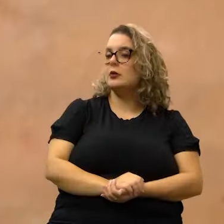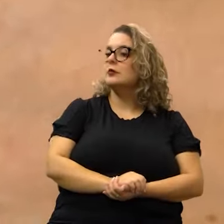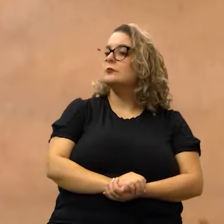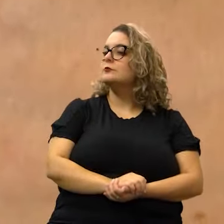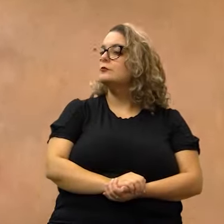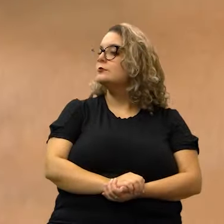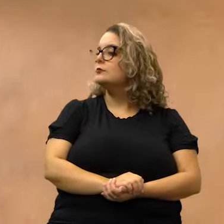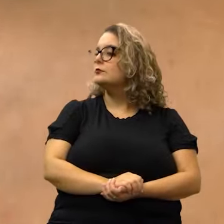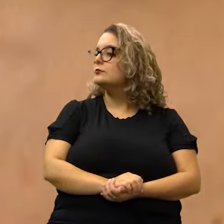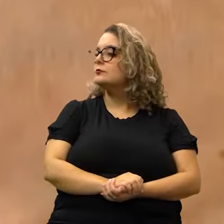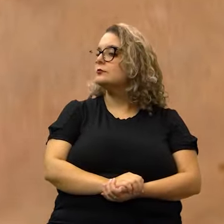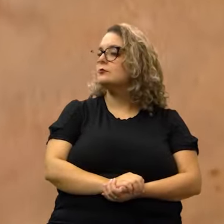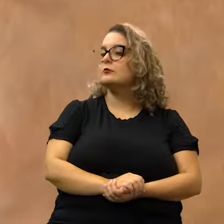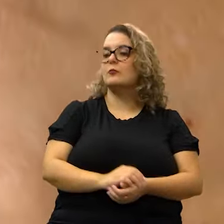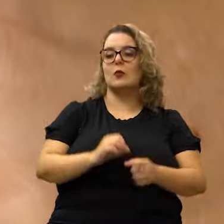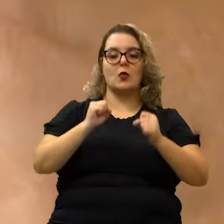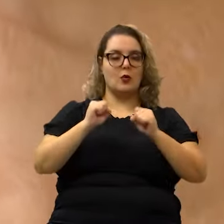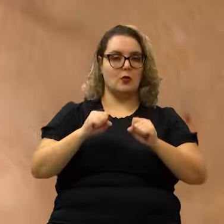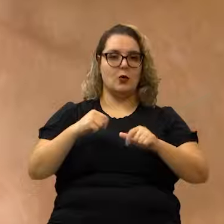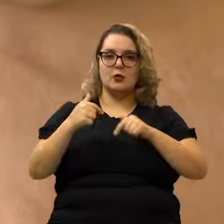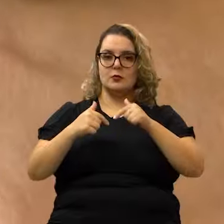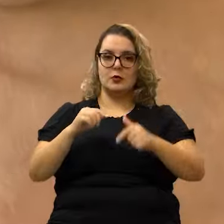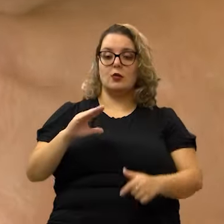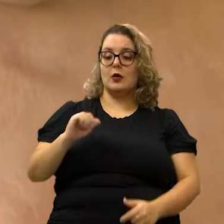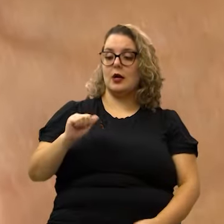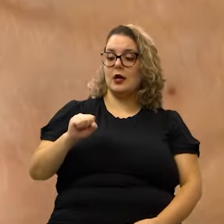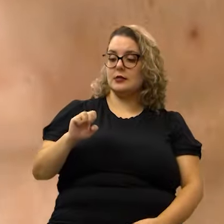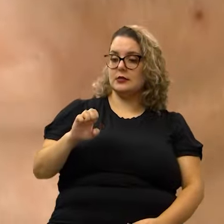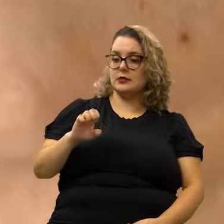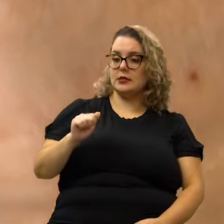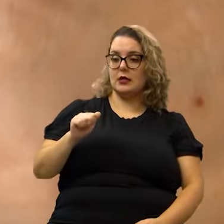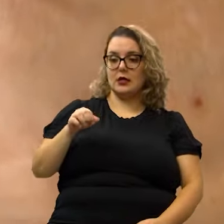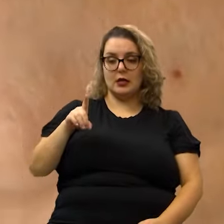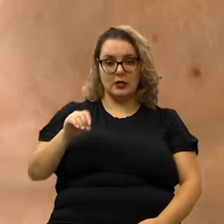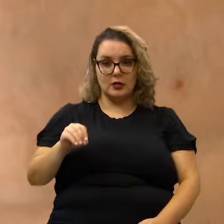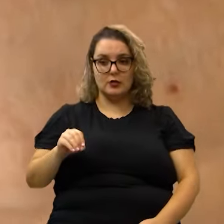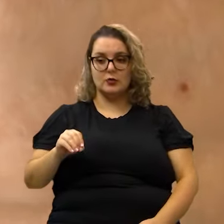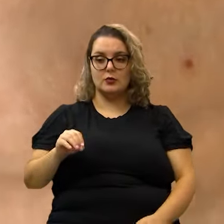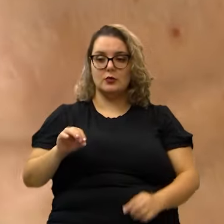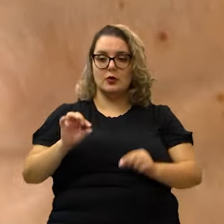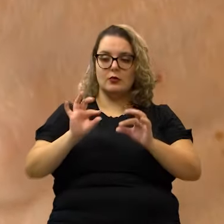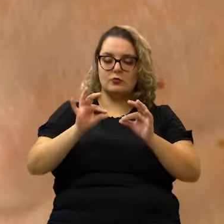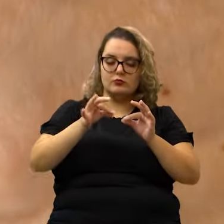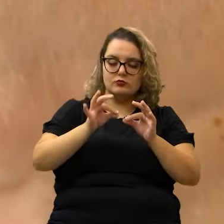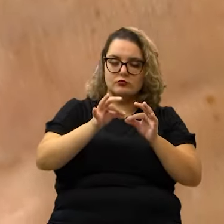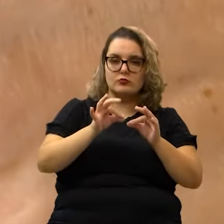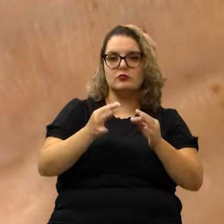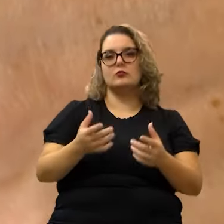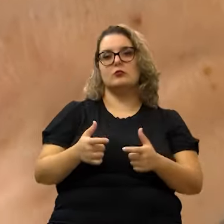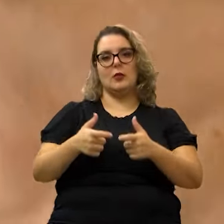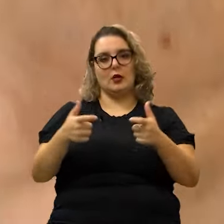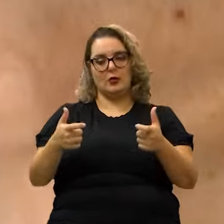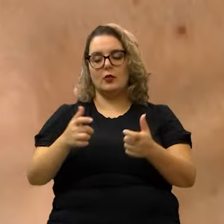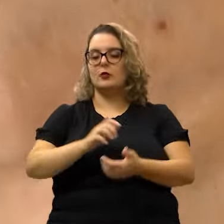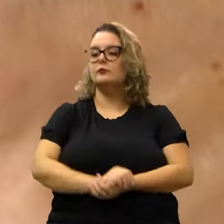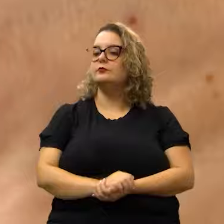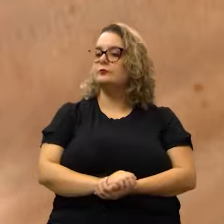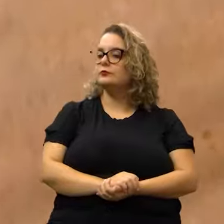bonito. Posso trabalhar o ponto caseado também, se eu quiser o fechamento também um pouquinho maior.